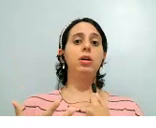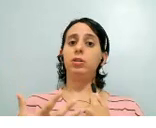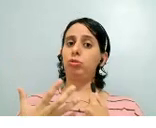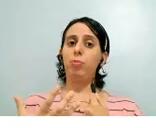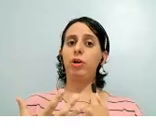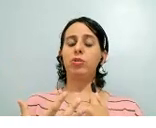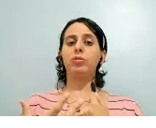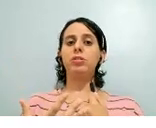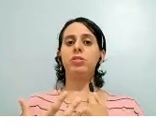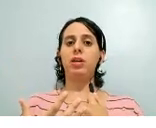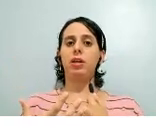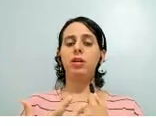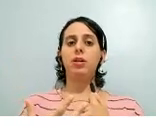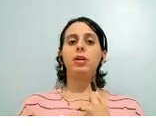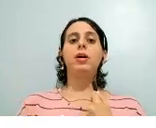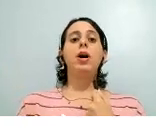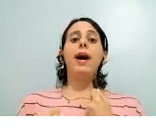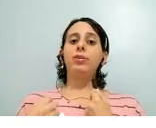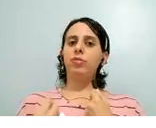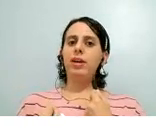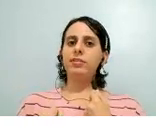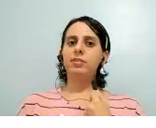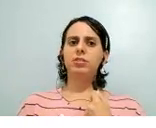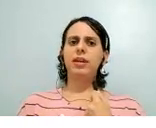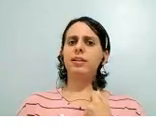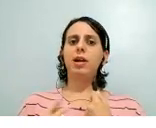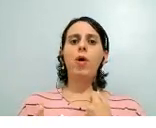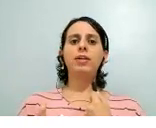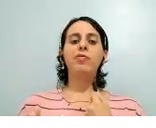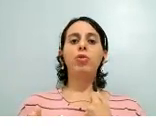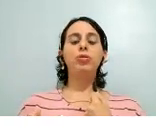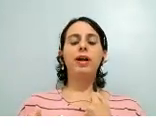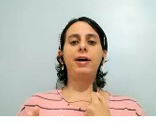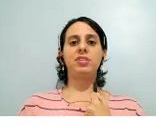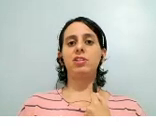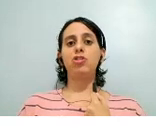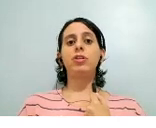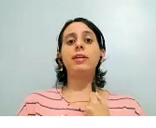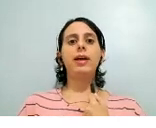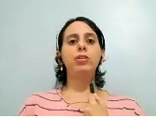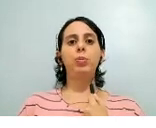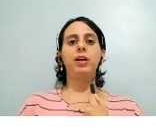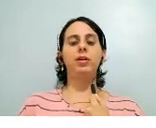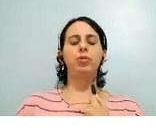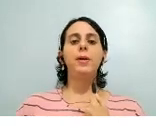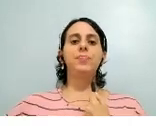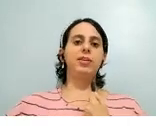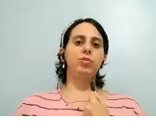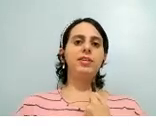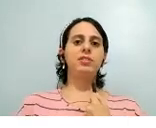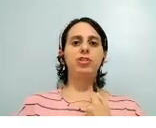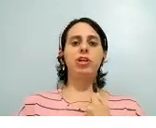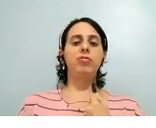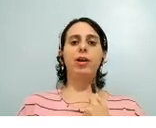mão. Isso não pode acontecer. Às vezes é até um ato involuntário, às vezes a gente nem está espirrando.